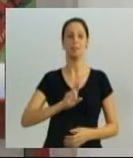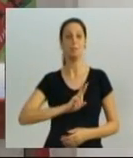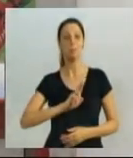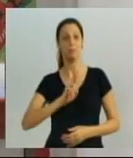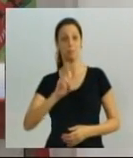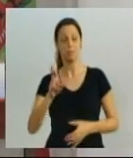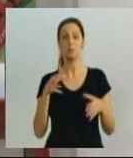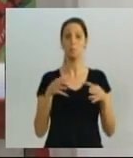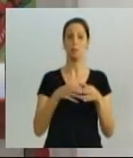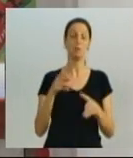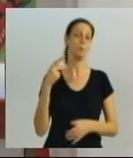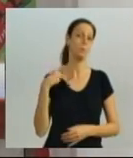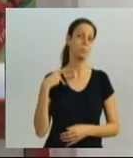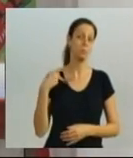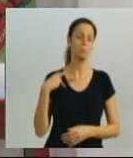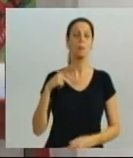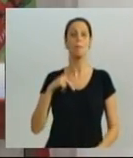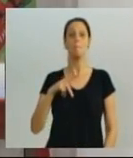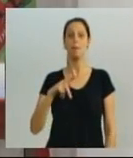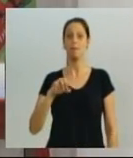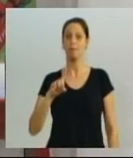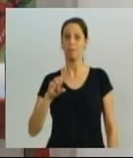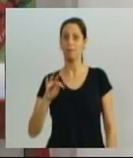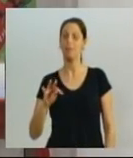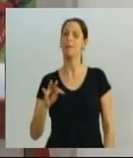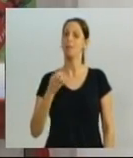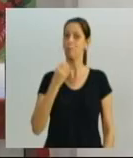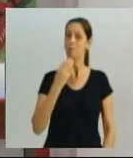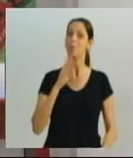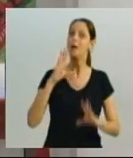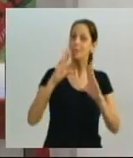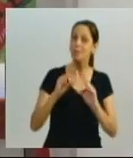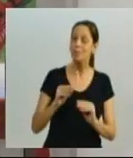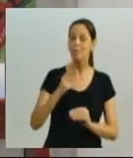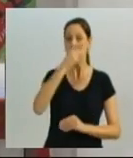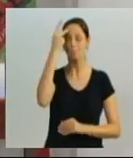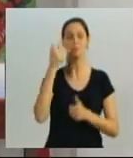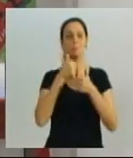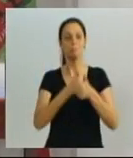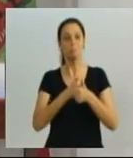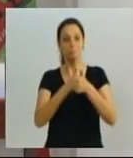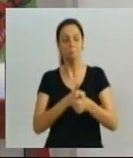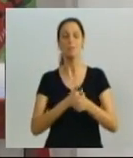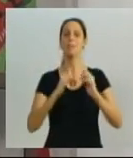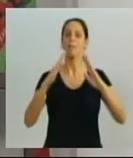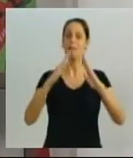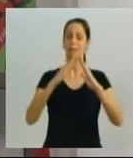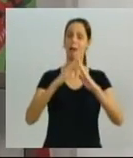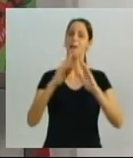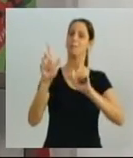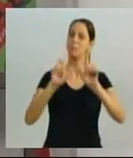boa noite, companheiros do PDT, imprensa que nos acompanha, também que nos acompanha nos seus lares.